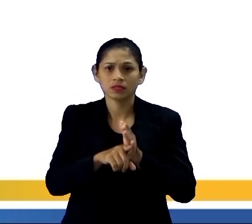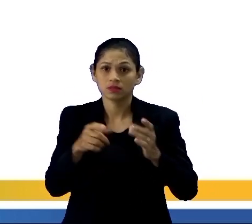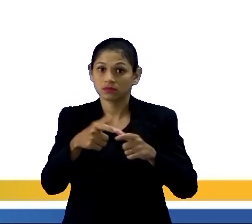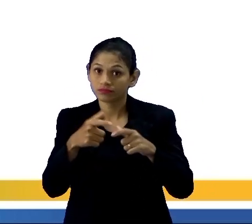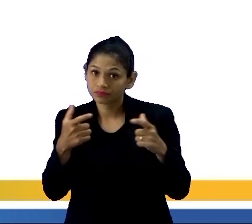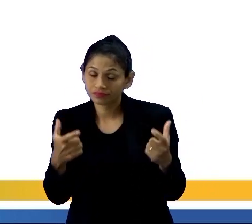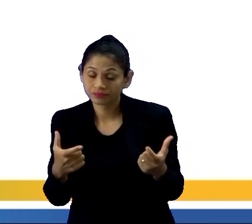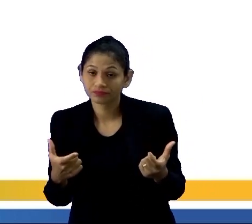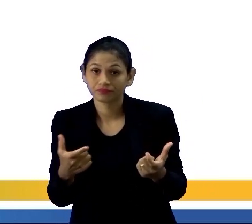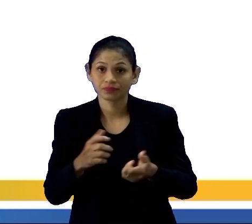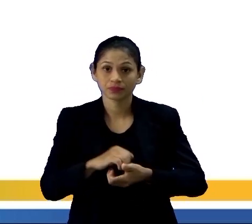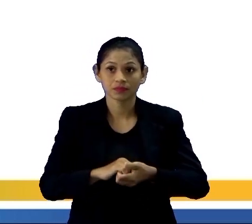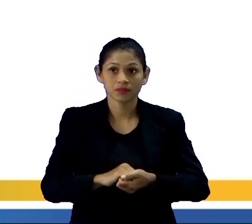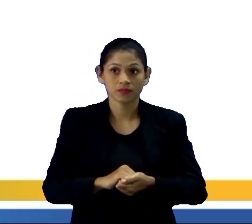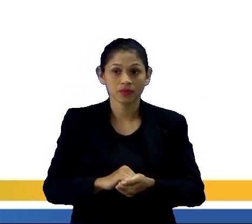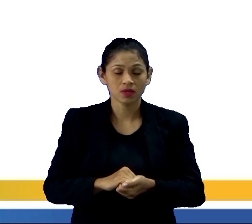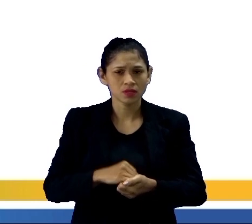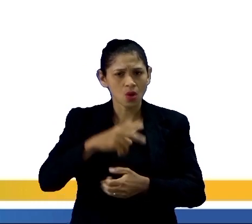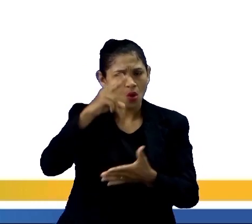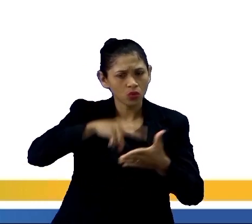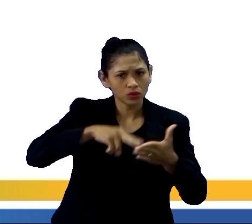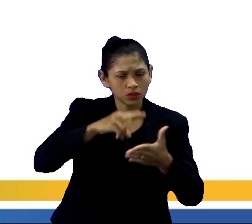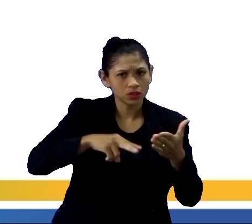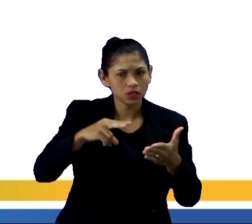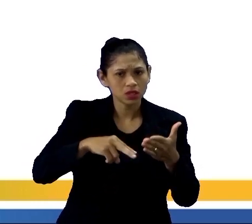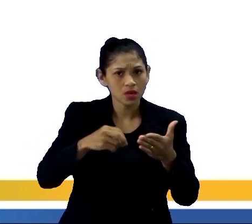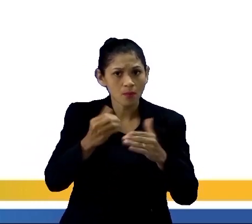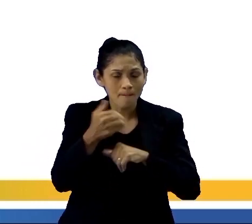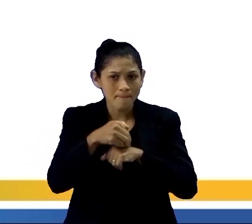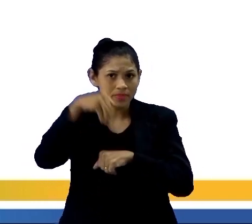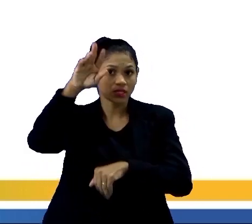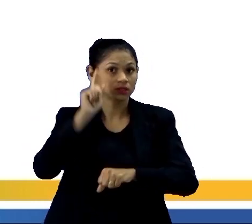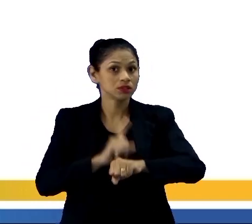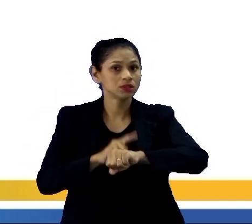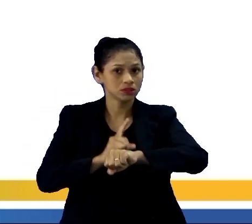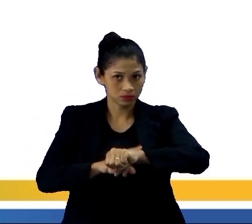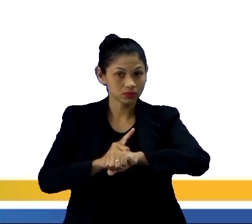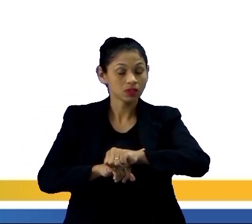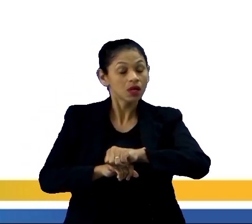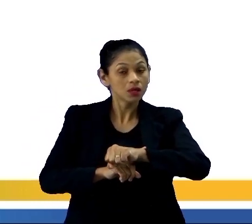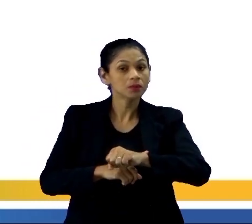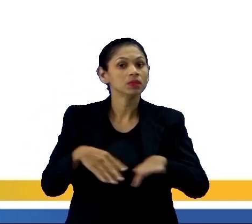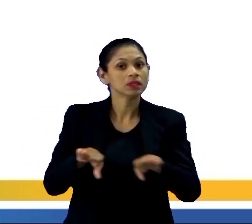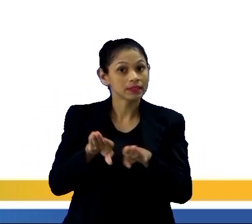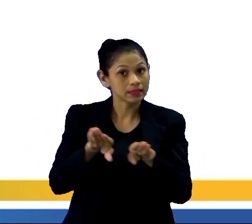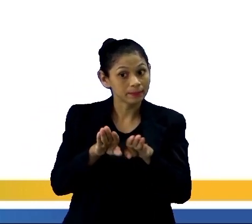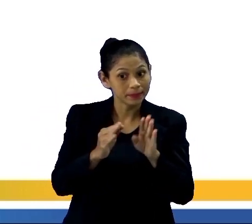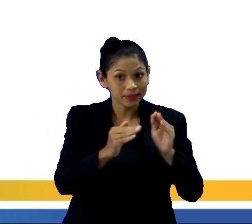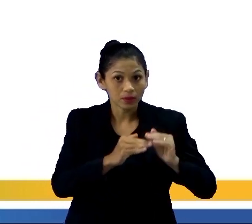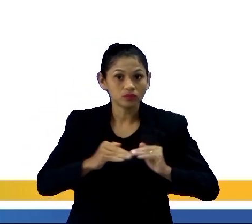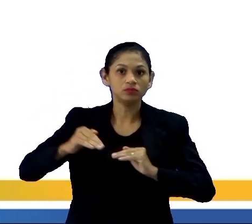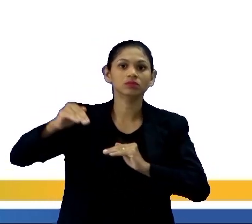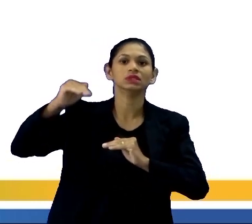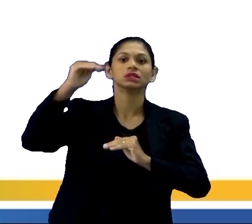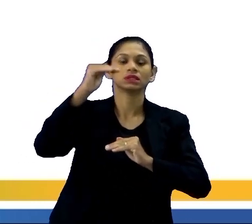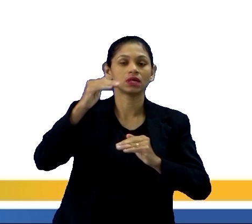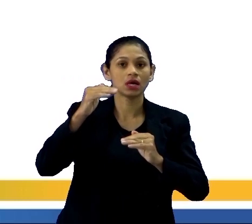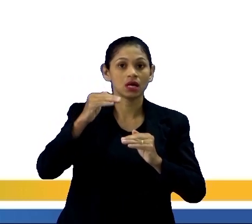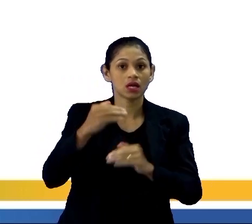eu leio por uma quantidade maior de tempo, certamente aumentarei a quantidade de páginas